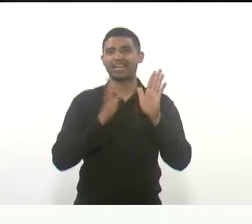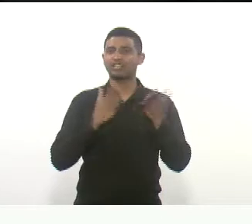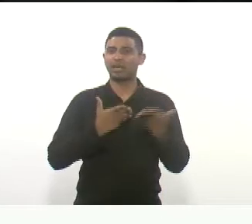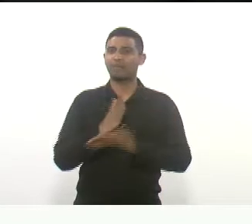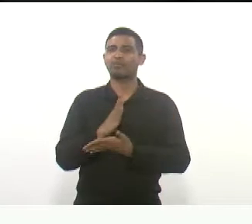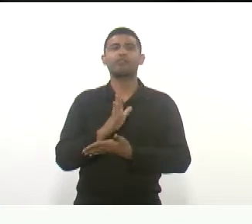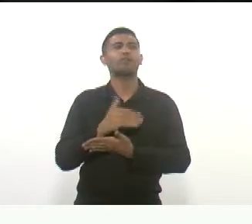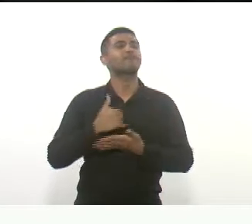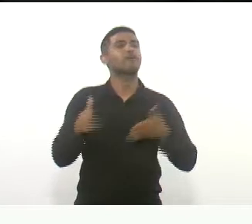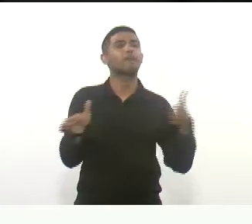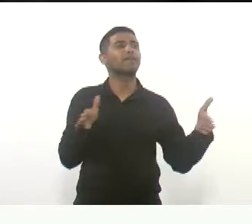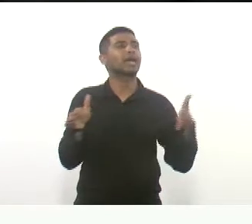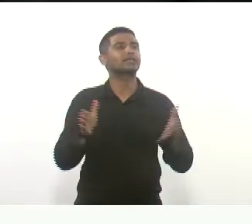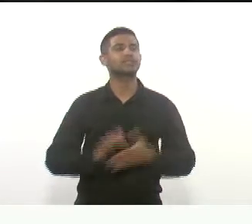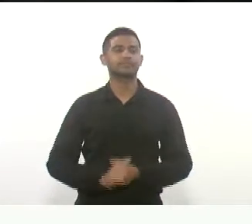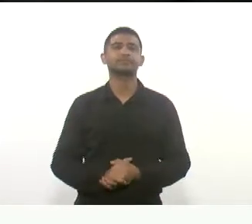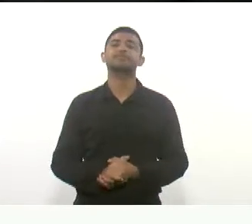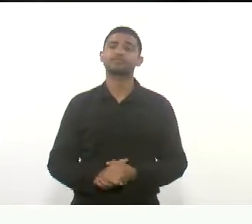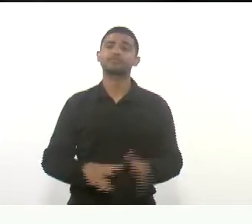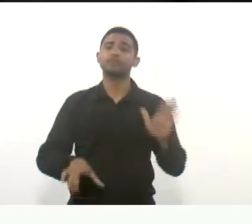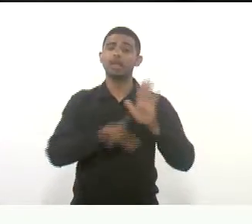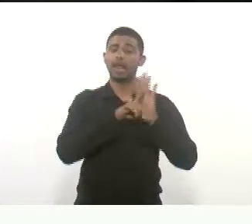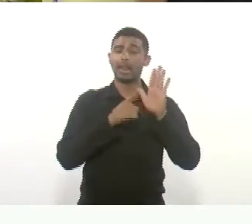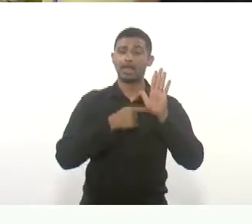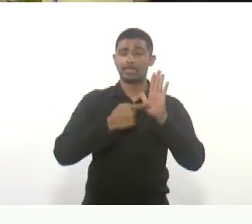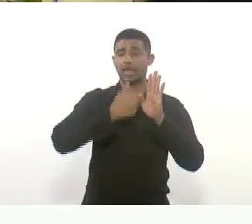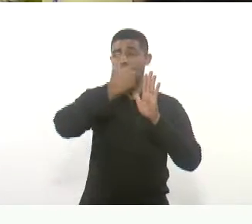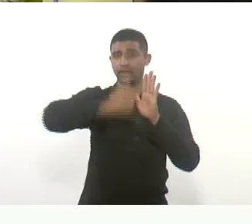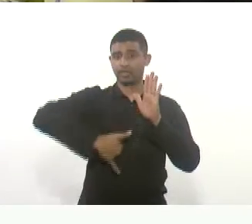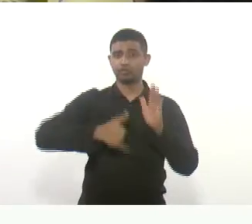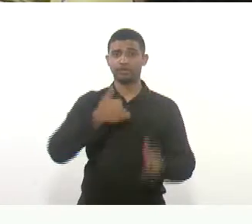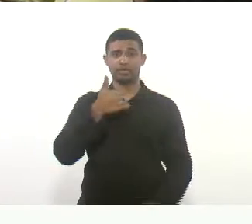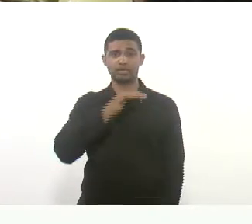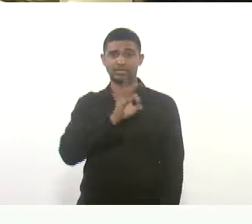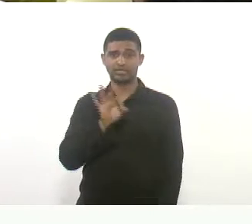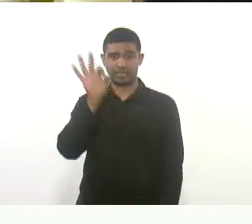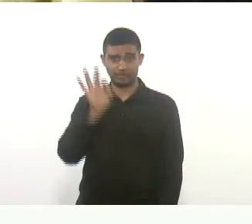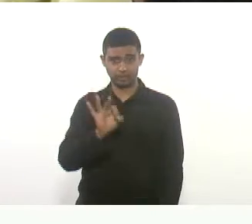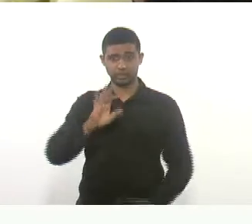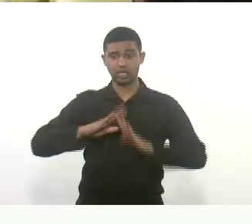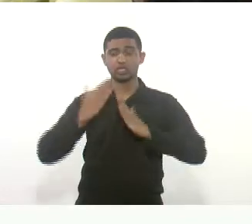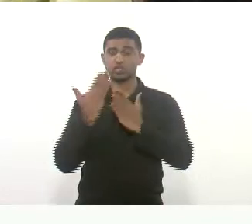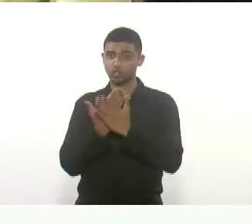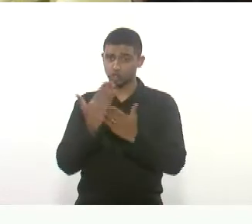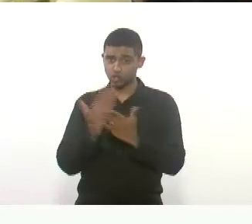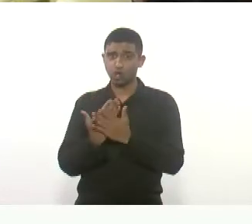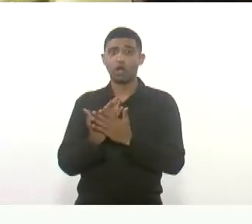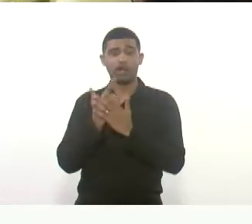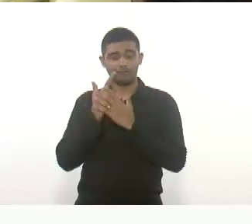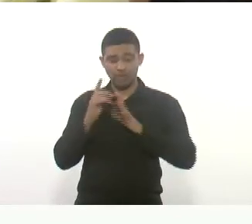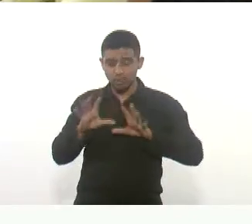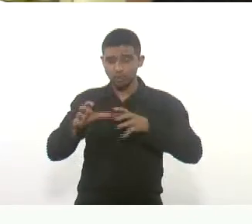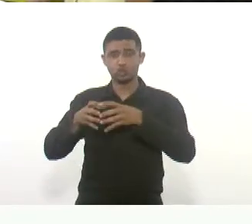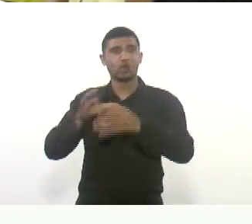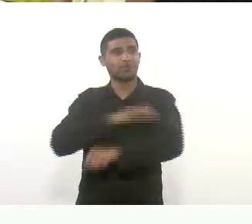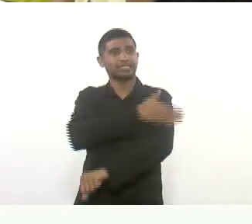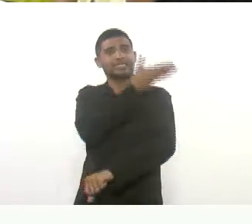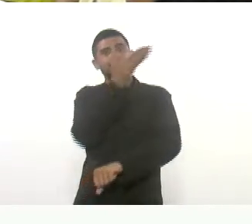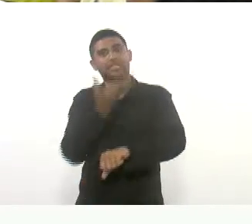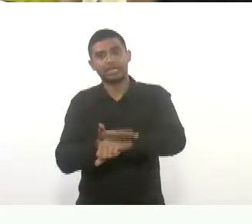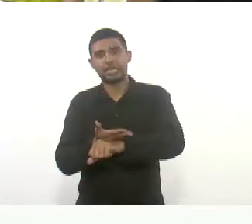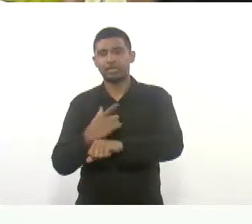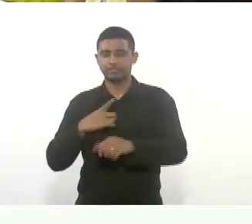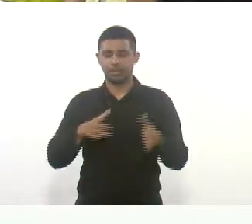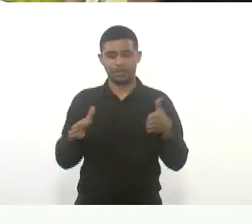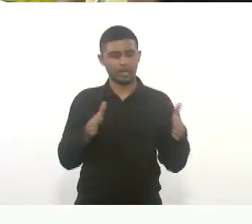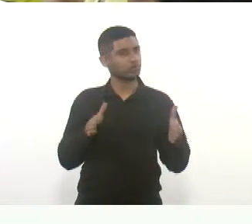é o prazo, aliás, dessa lei? Bom, a lei fala em 100% das escolas com turmas de tempo integral, não estabelece um prazo.